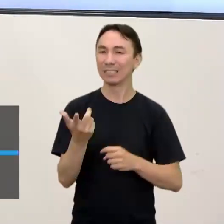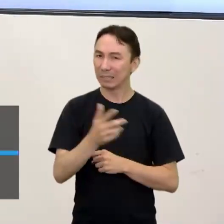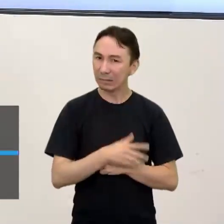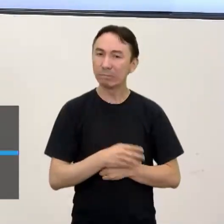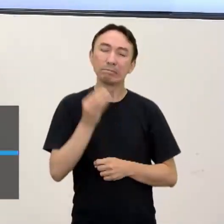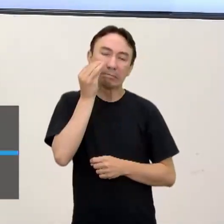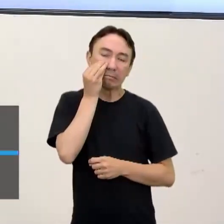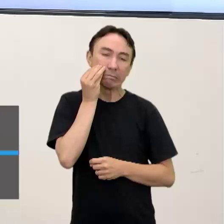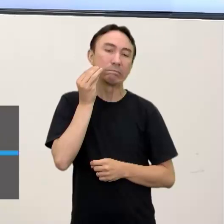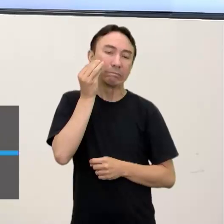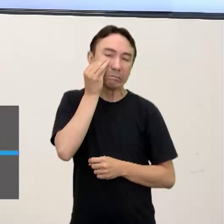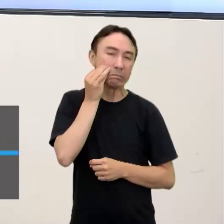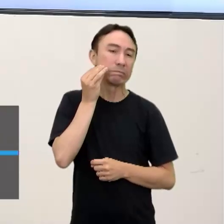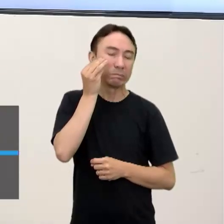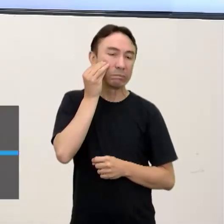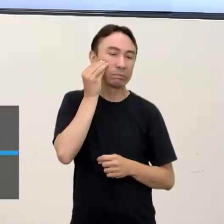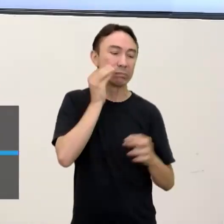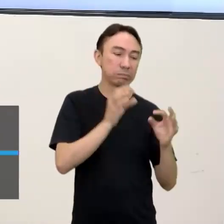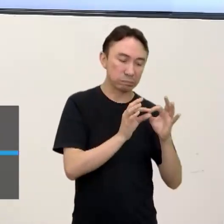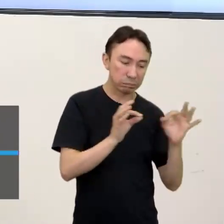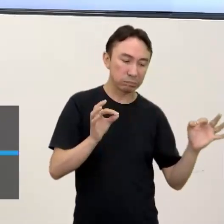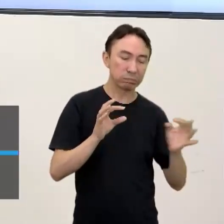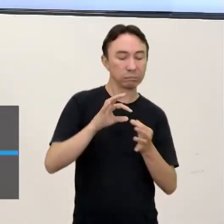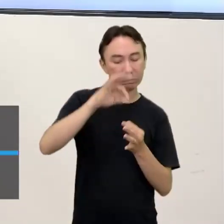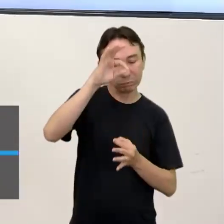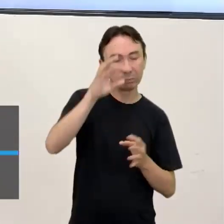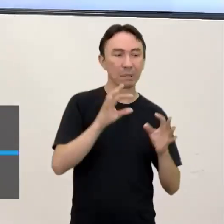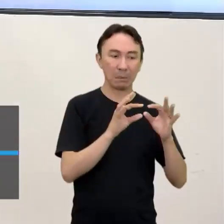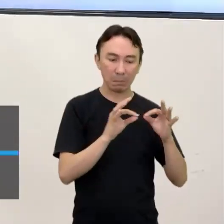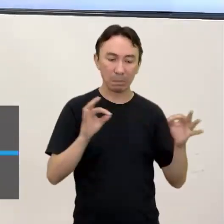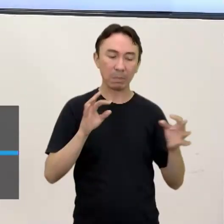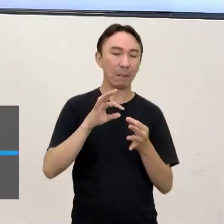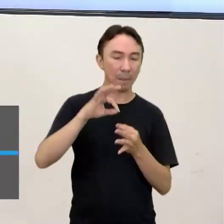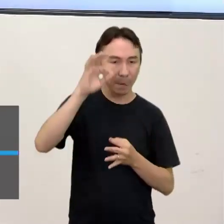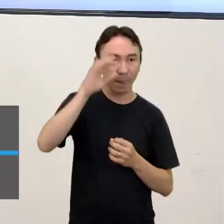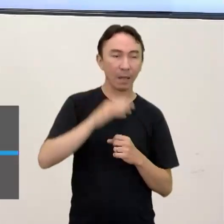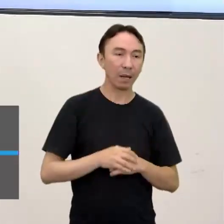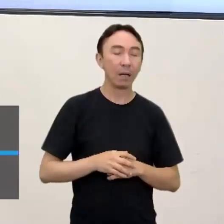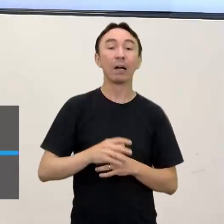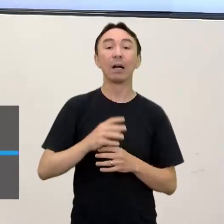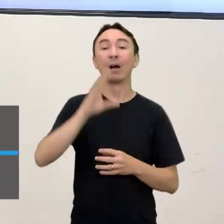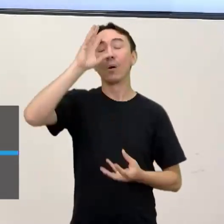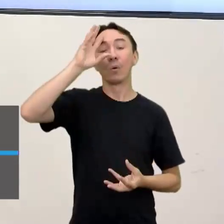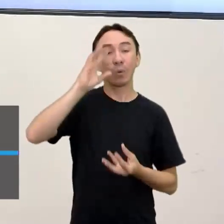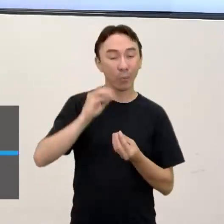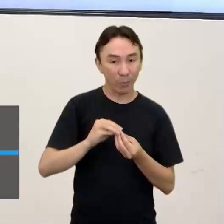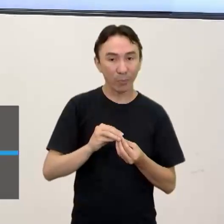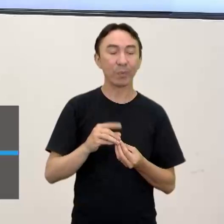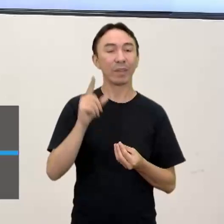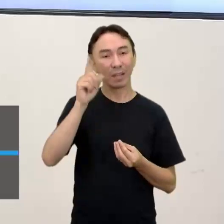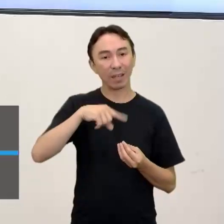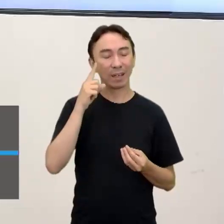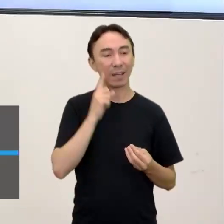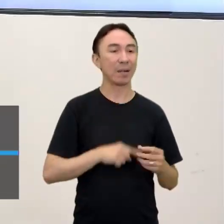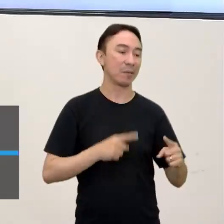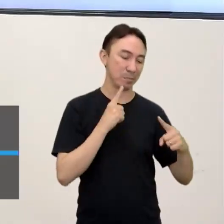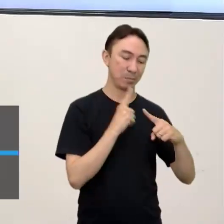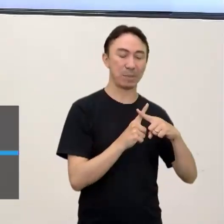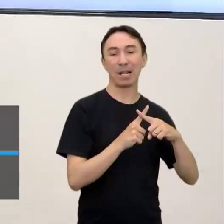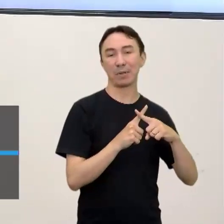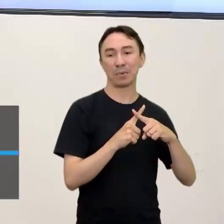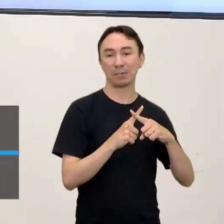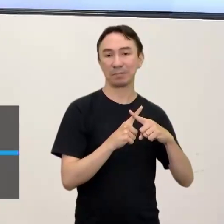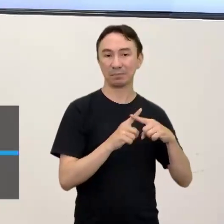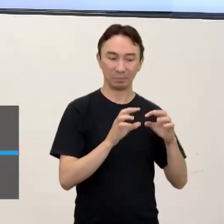com vários retângulos, vários lados diferentes, a gente vai saber que para calcular tem que multiplicar um pelo outro. né? Não